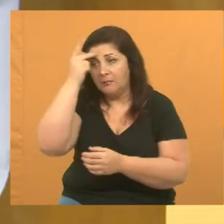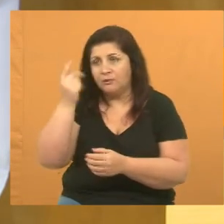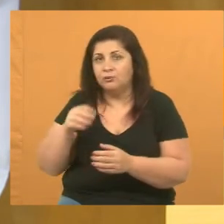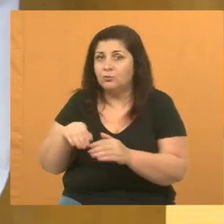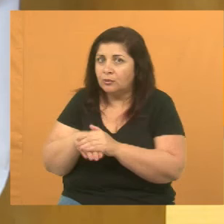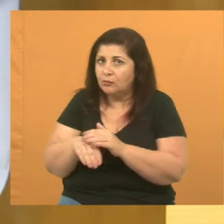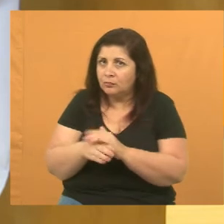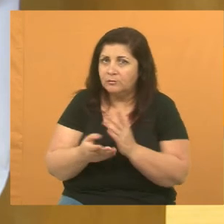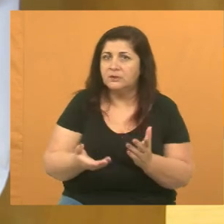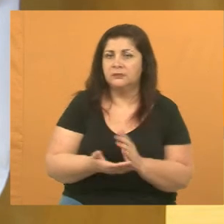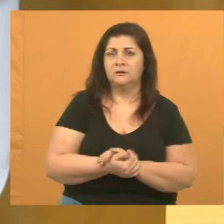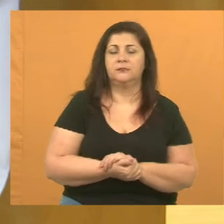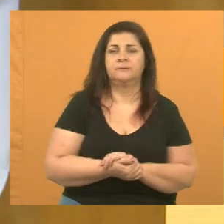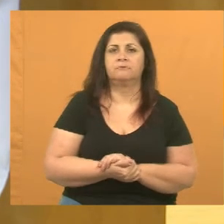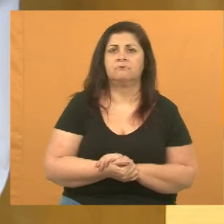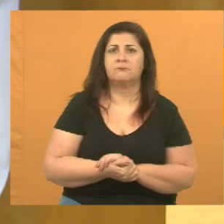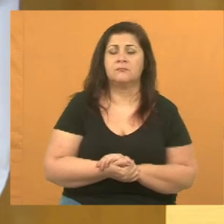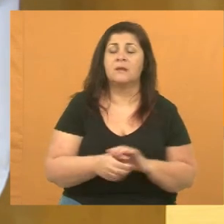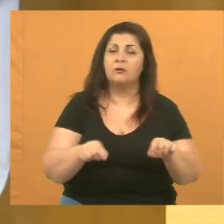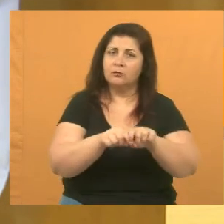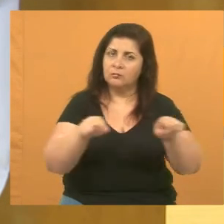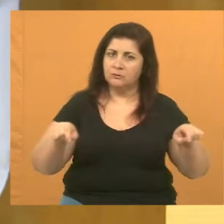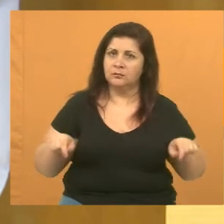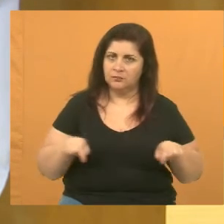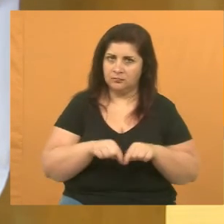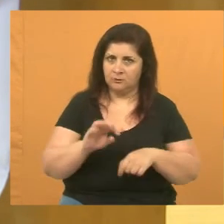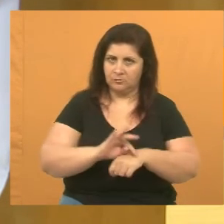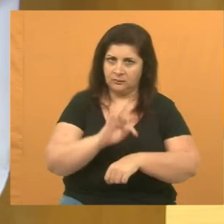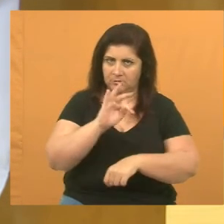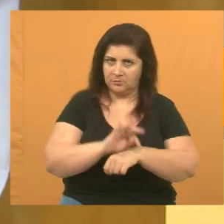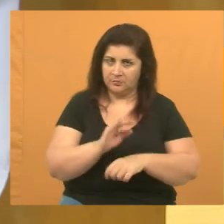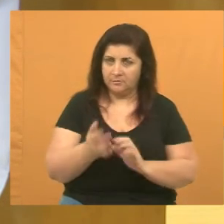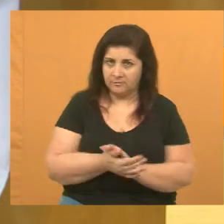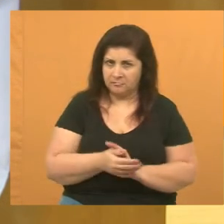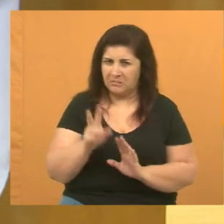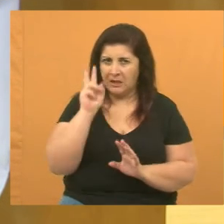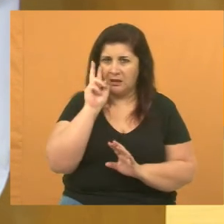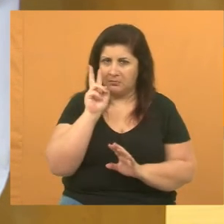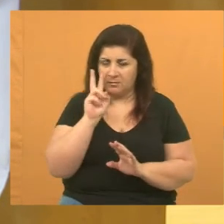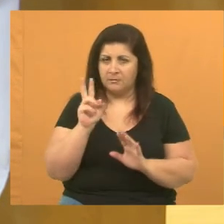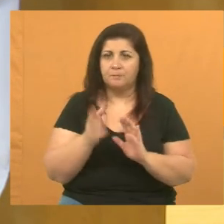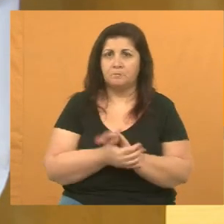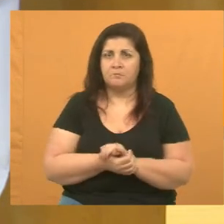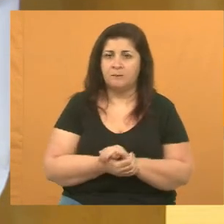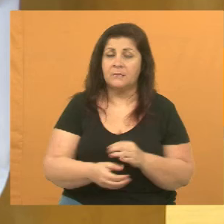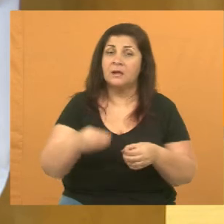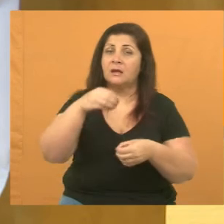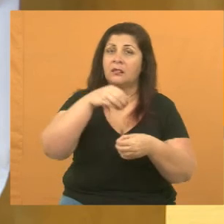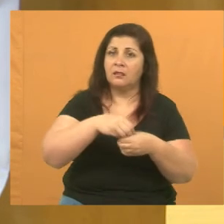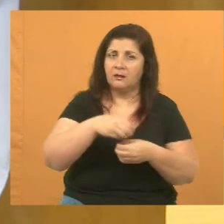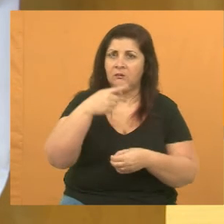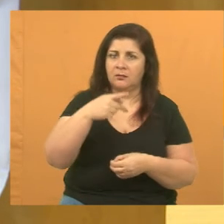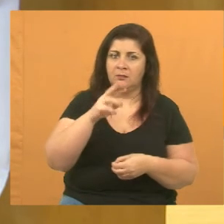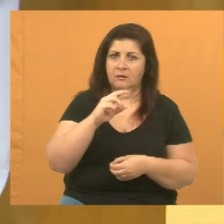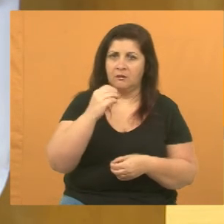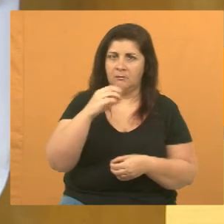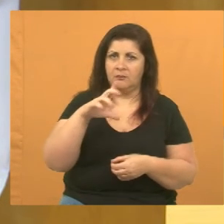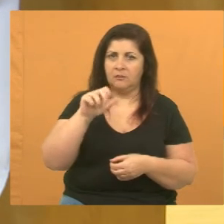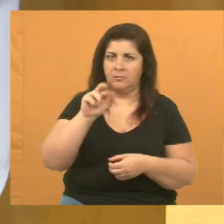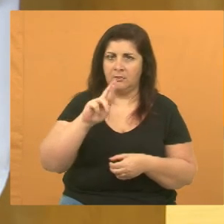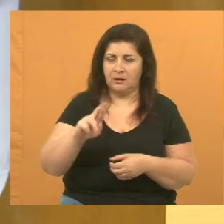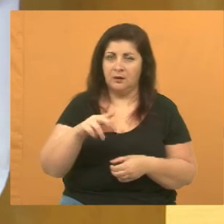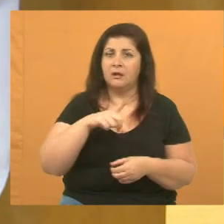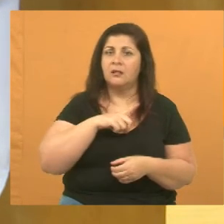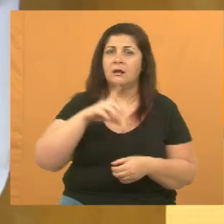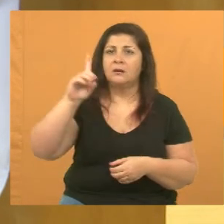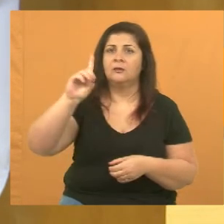jacariense. E o escritório técnico, lembrando que dentro da Fundação Prolar, ela tem a diretoria